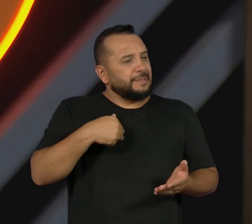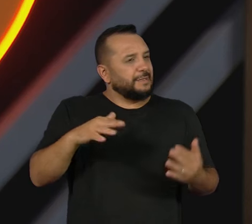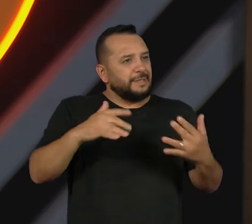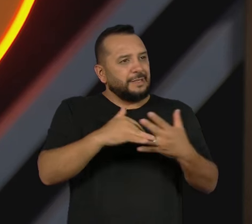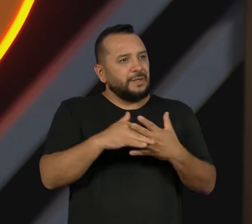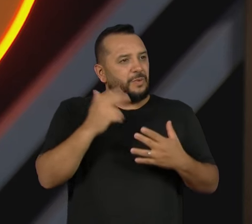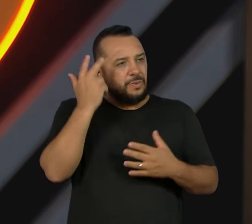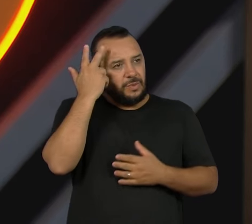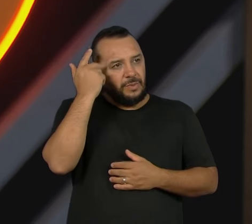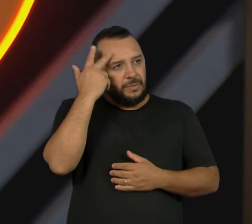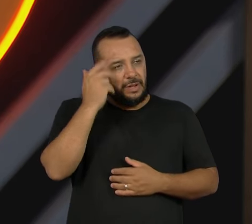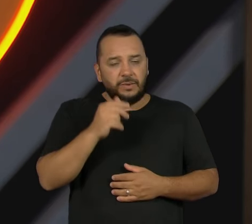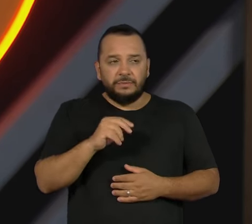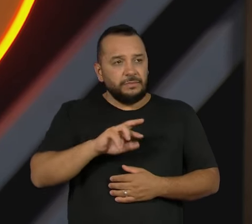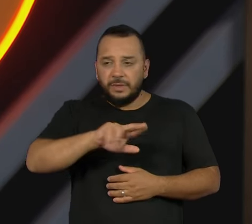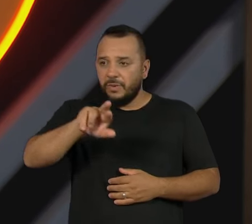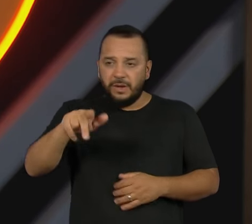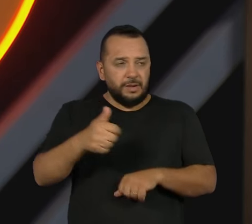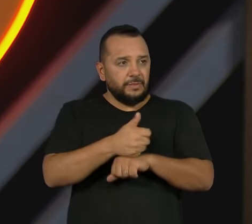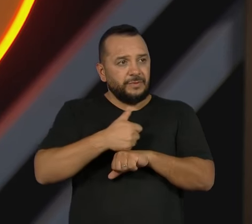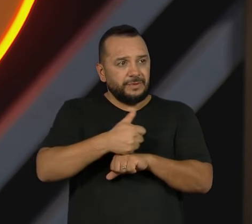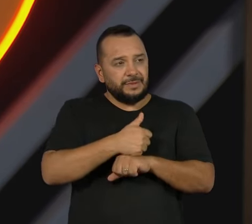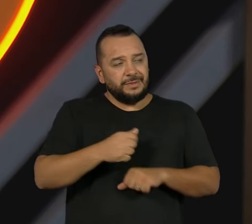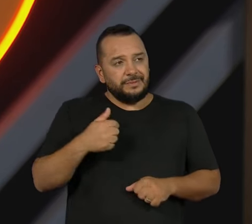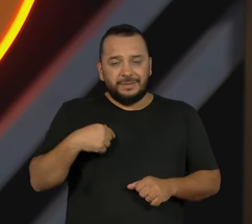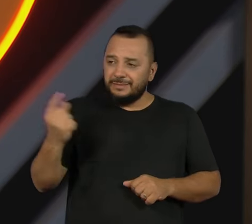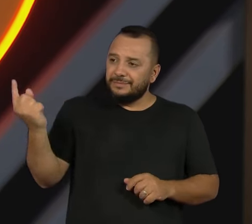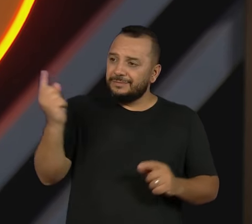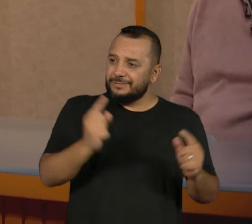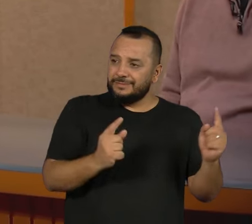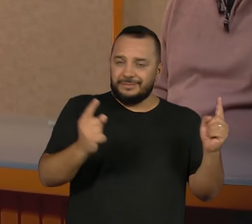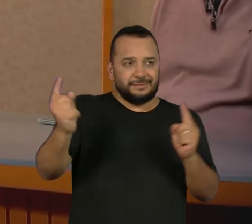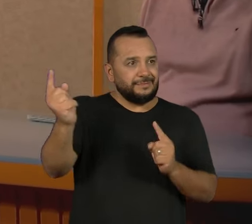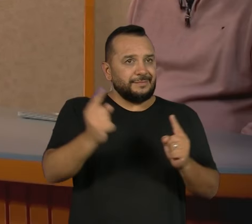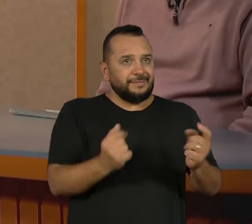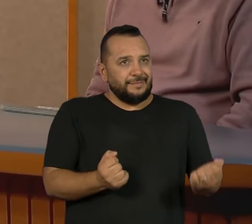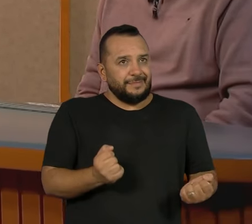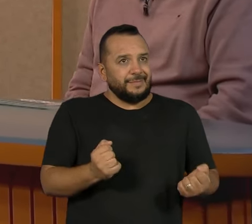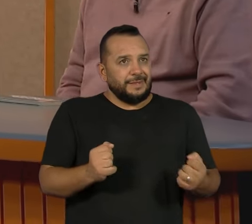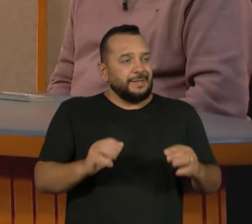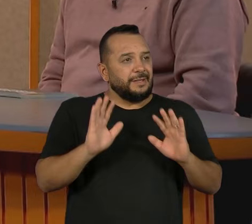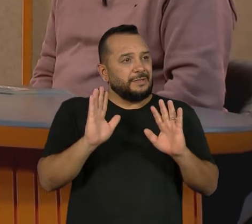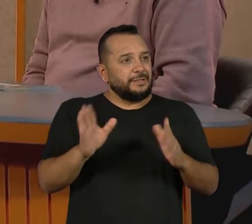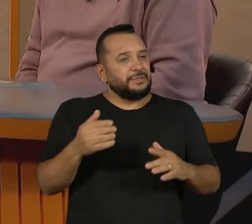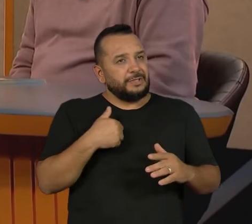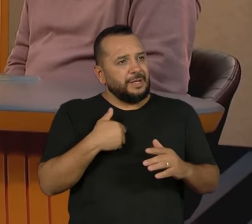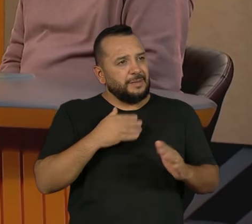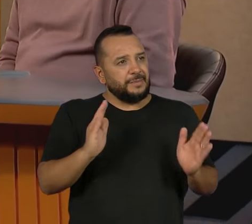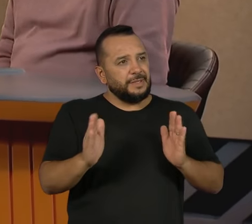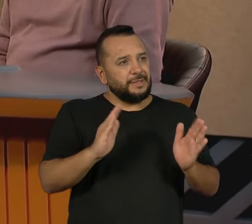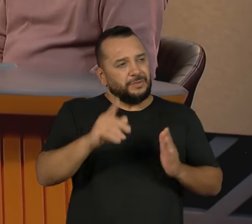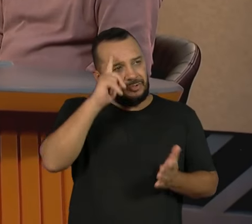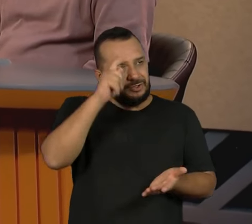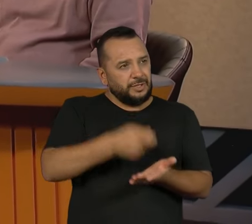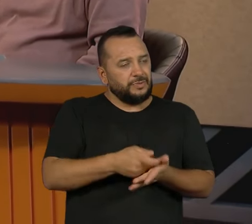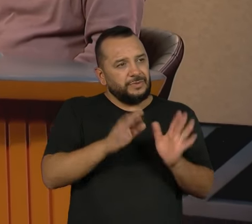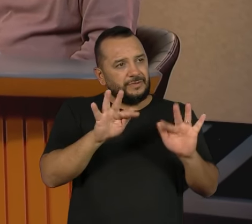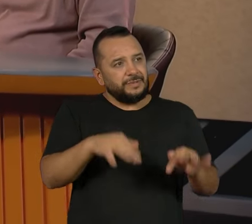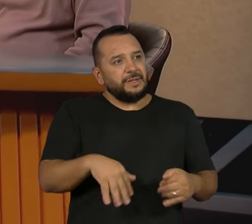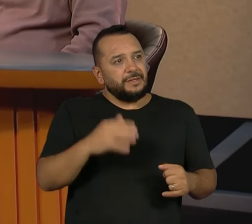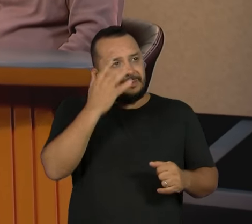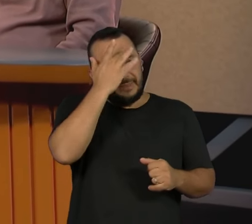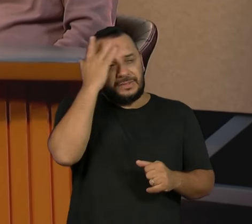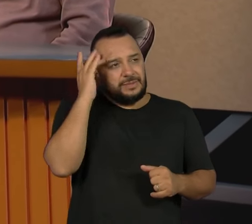alunos dançarinos, eles vinham de escritório, porque o final da ditadura, as pessoas tinham